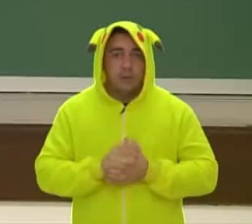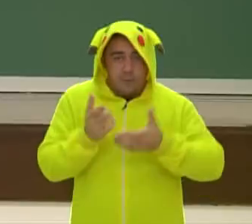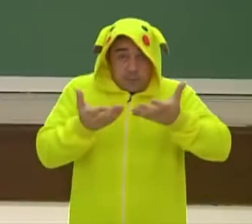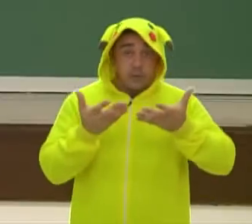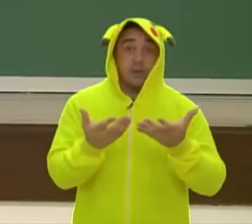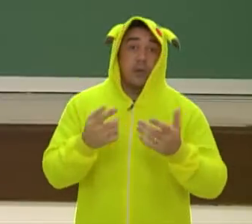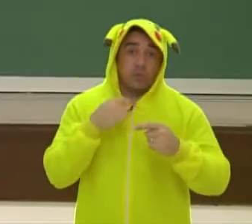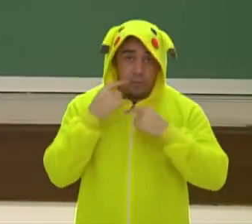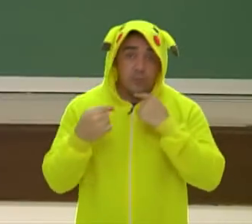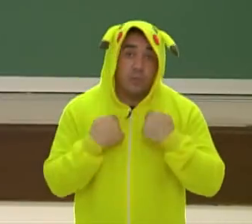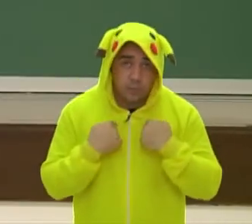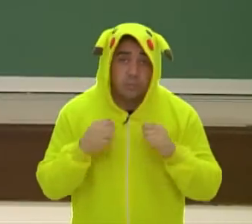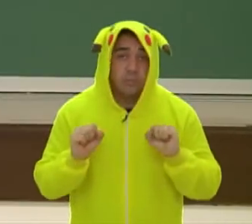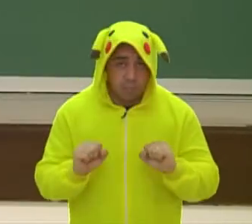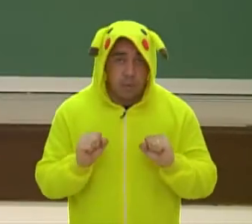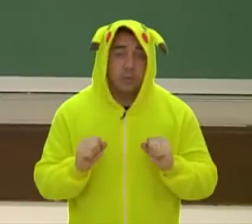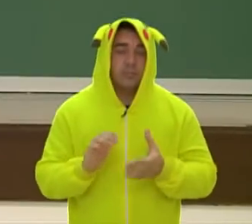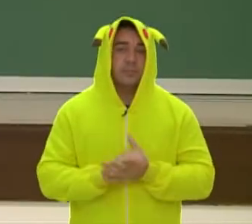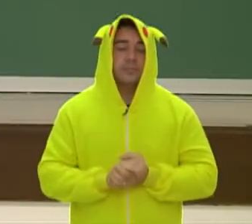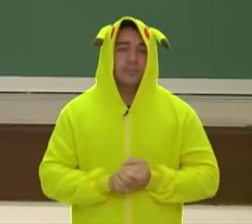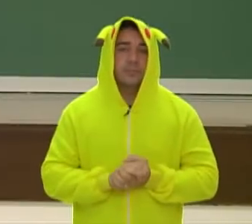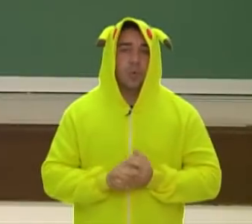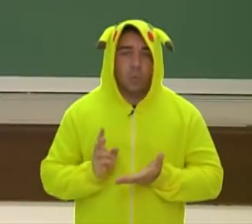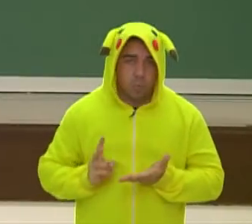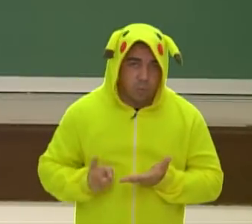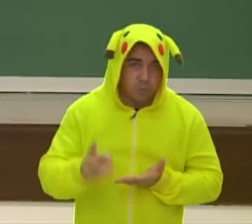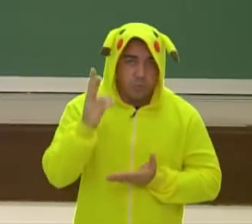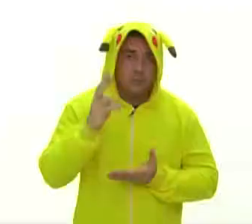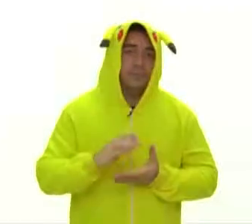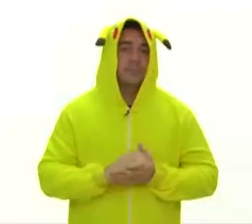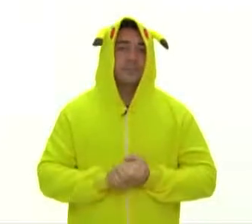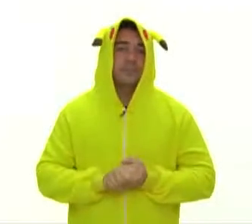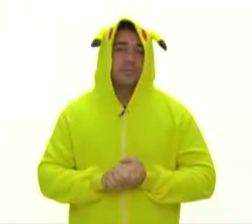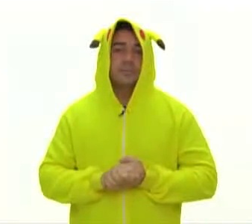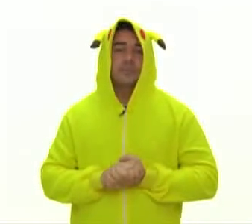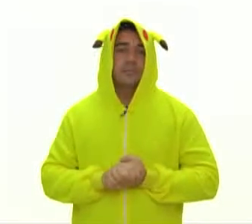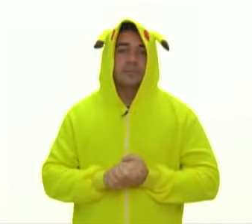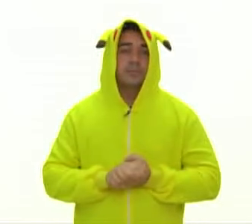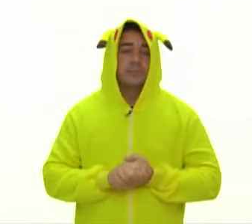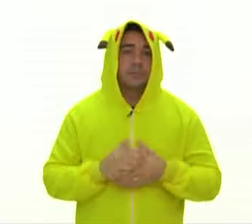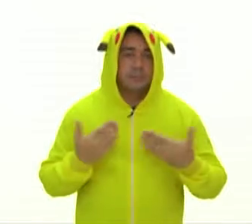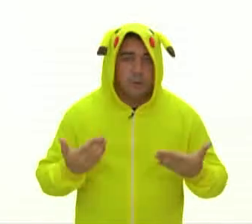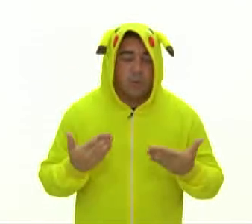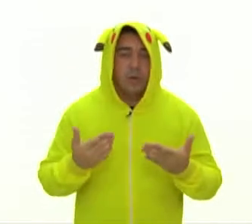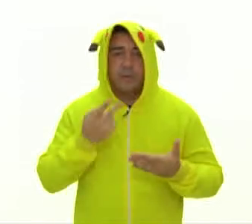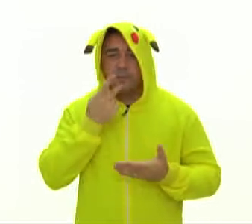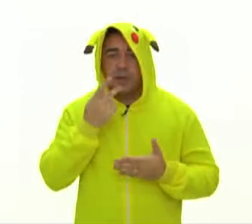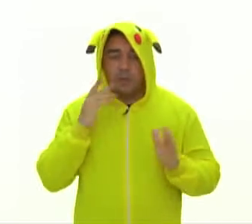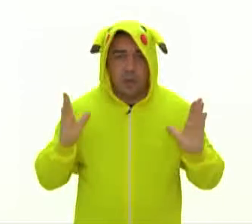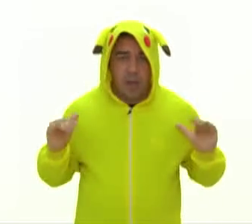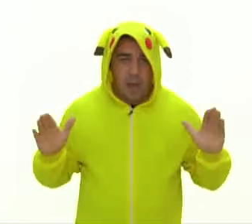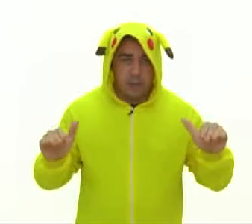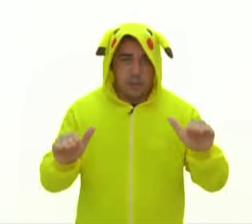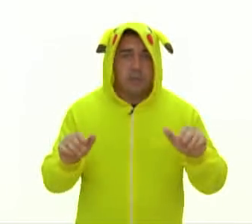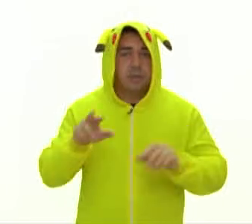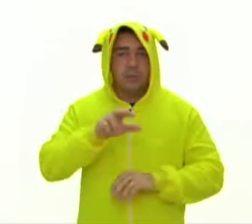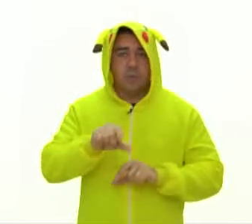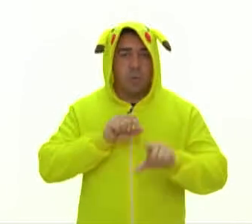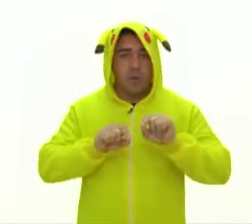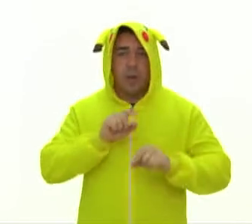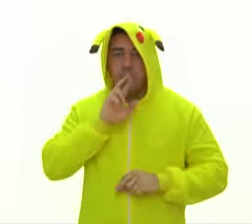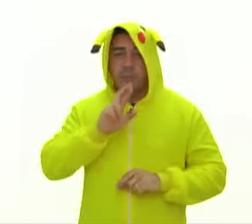dúvida comigo, eu também estou à disposição para isso, certo? Continuando aqui. Sobre as asas dos pokémons abaixo, marque a